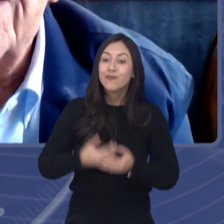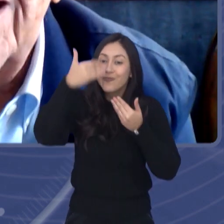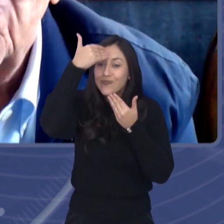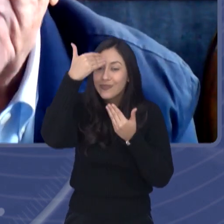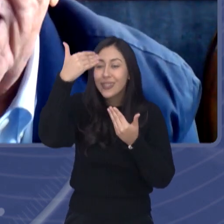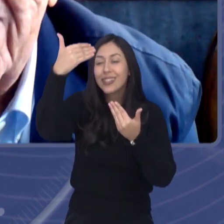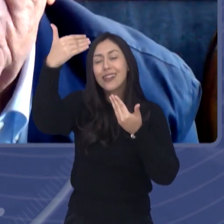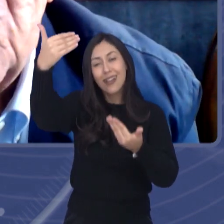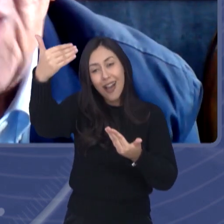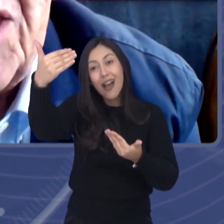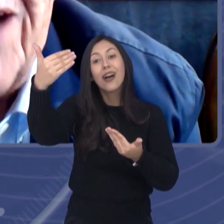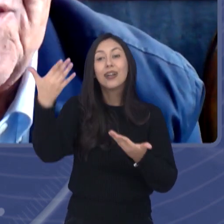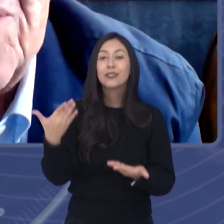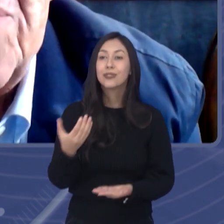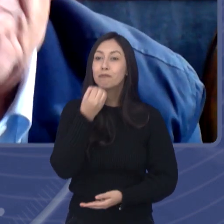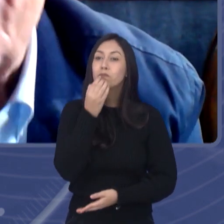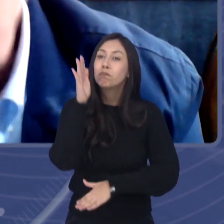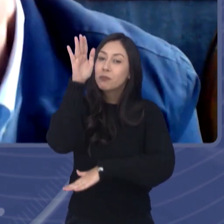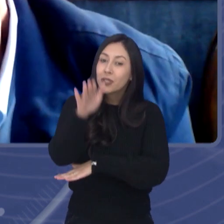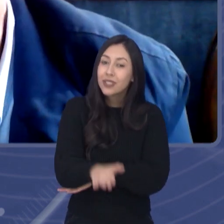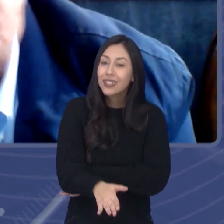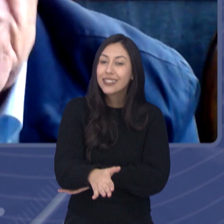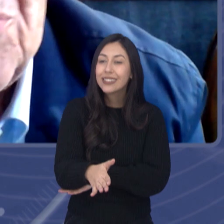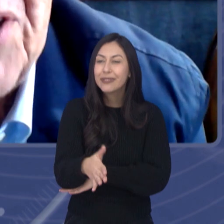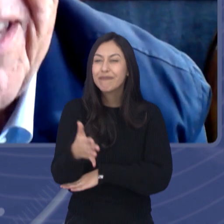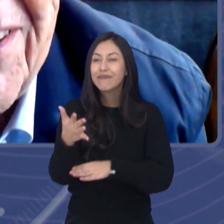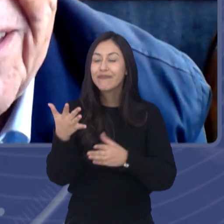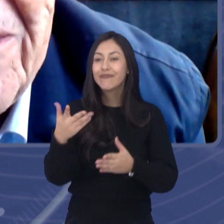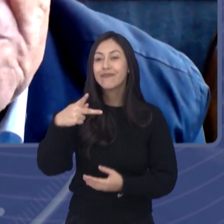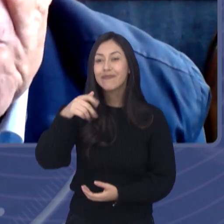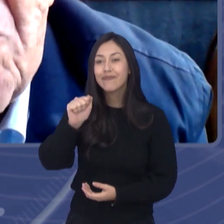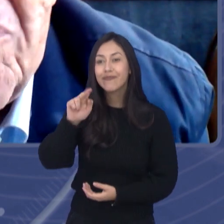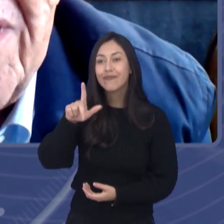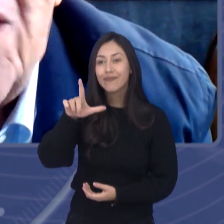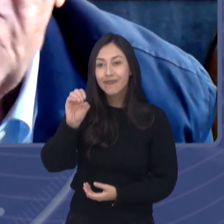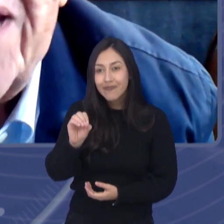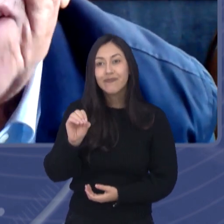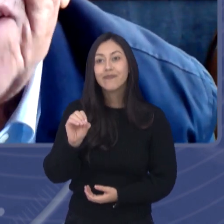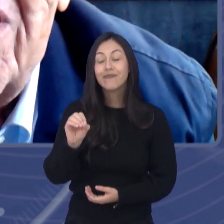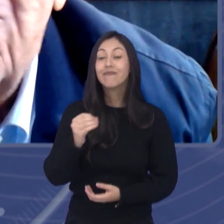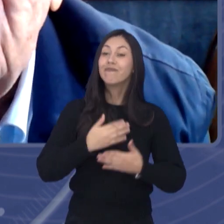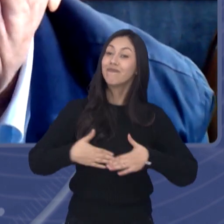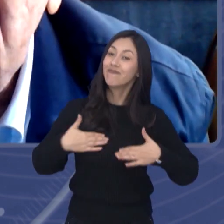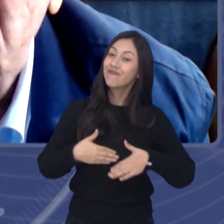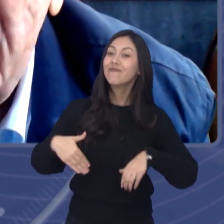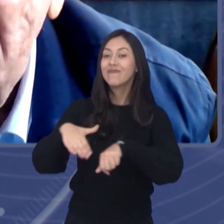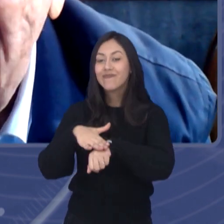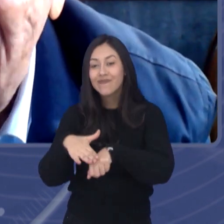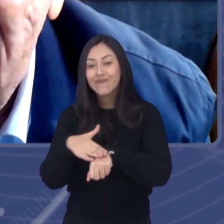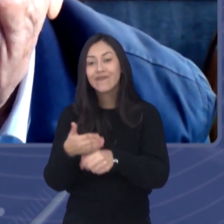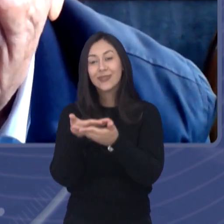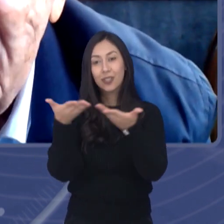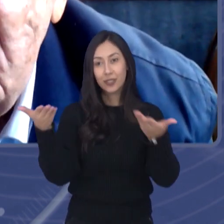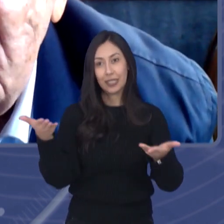Obrigado, Daniela. Obrigado. Uma boa tarde também para o Paulo Cereza. E é um prazer estar falando com vocês pela